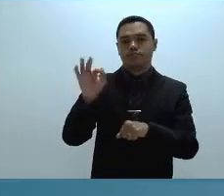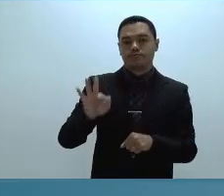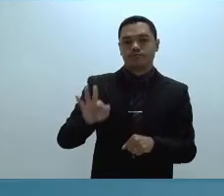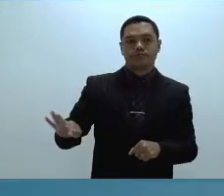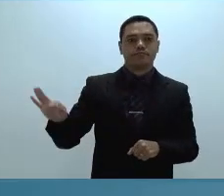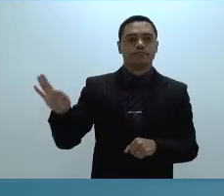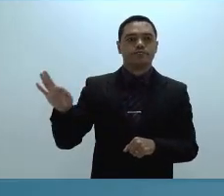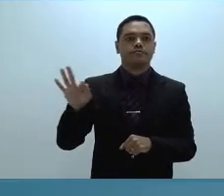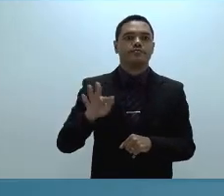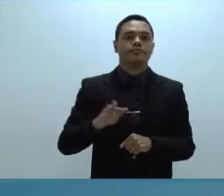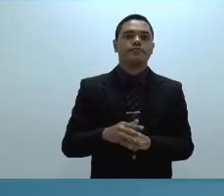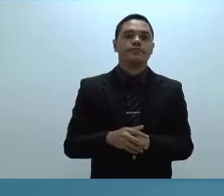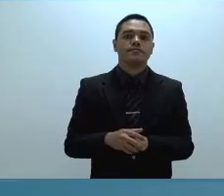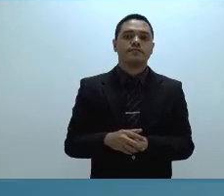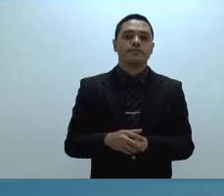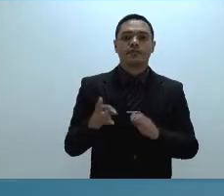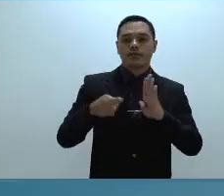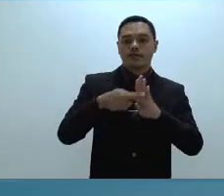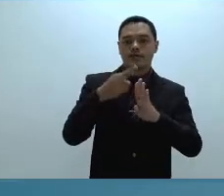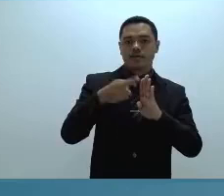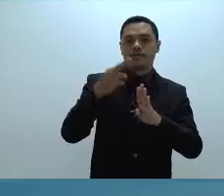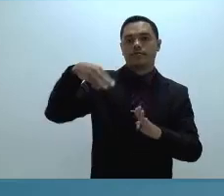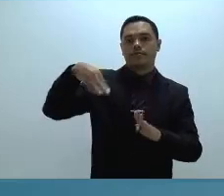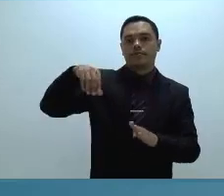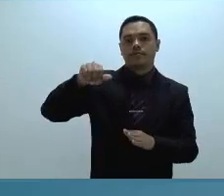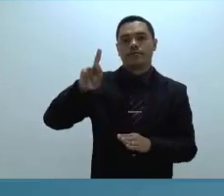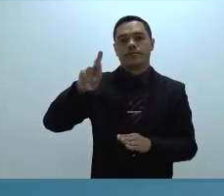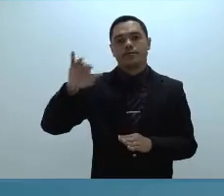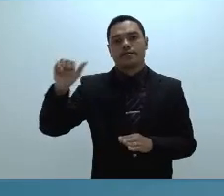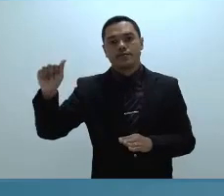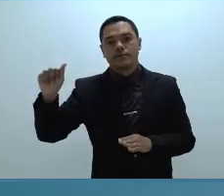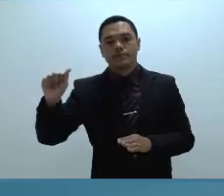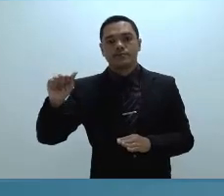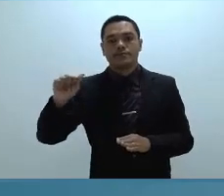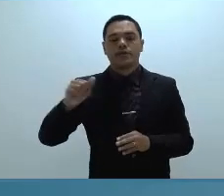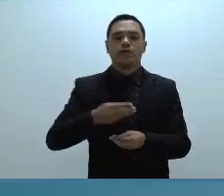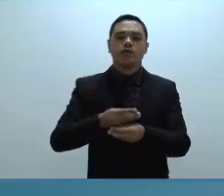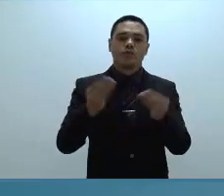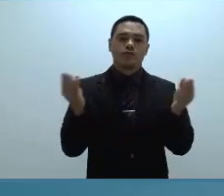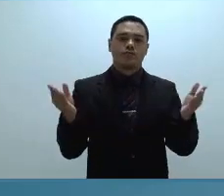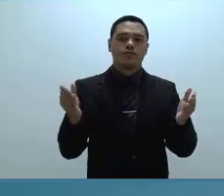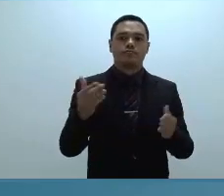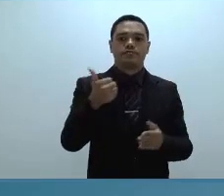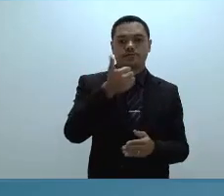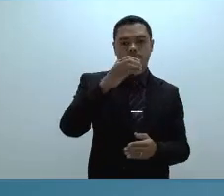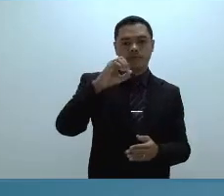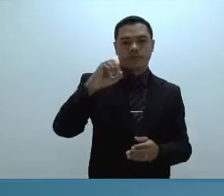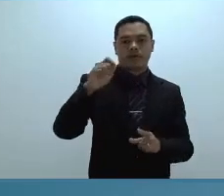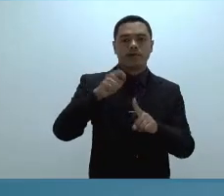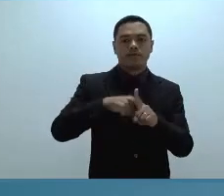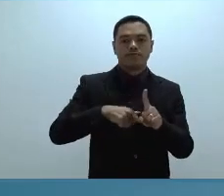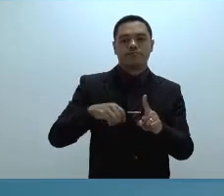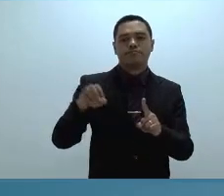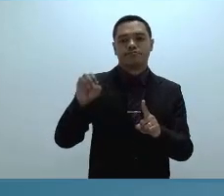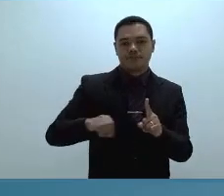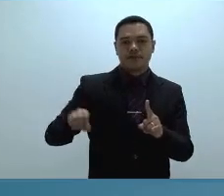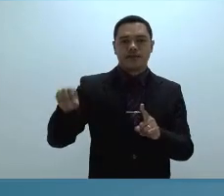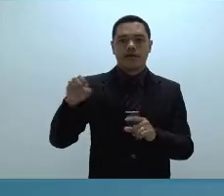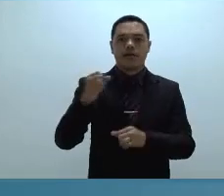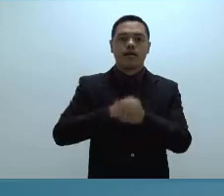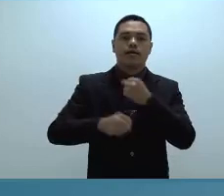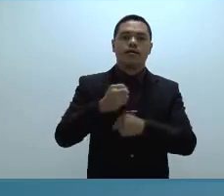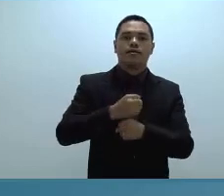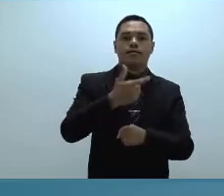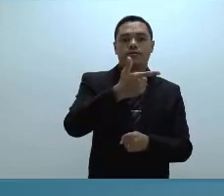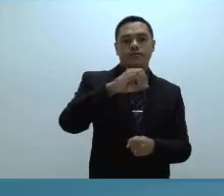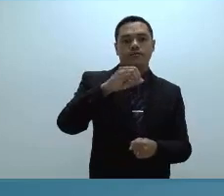A relatora foi a ministra Maria Tereza de Assis Moura e foi publicada no DJR-10/2016. Em linhas